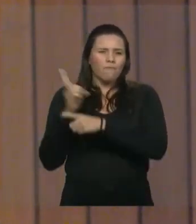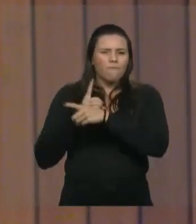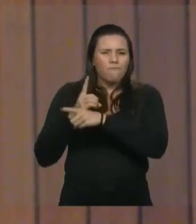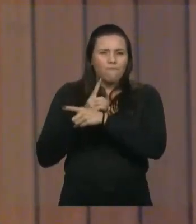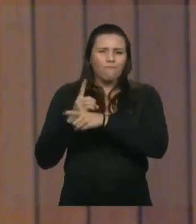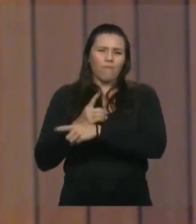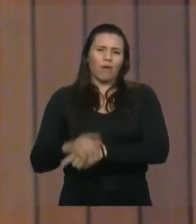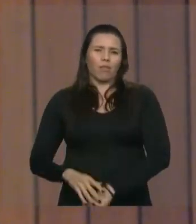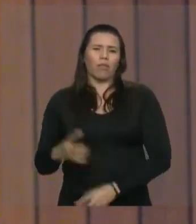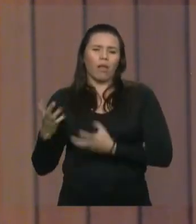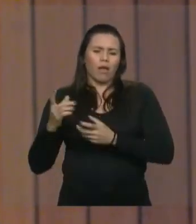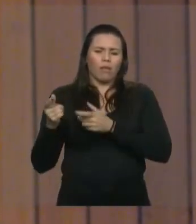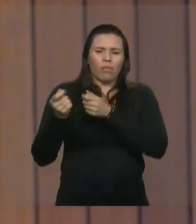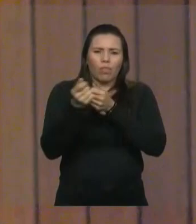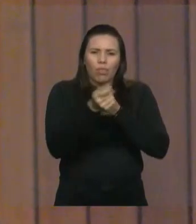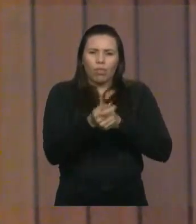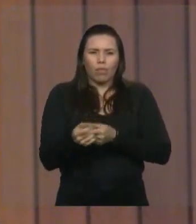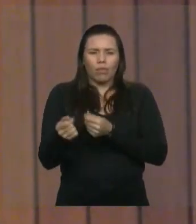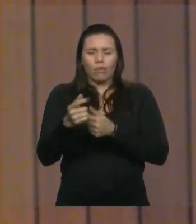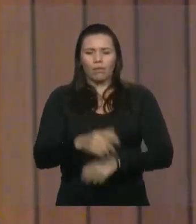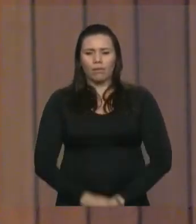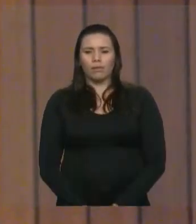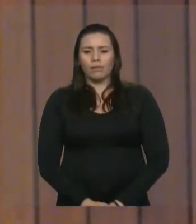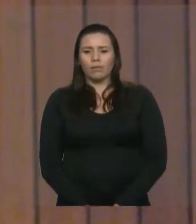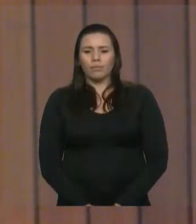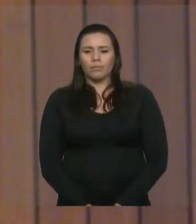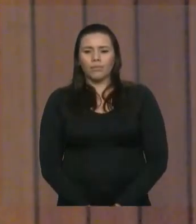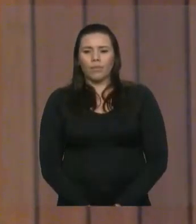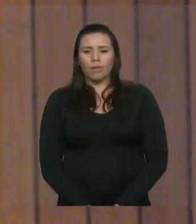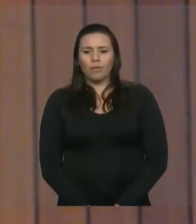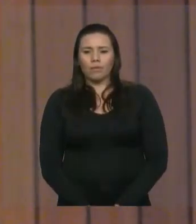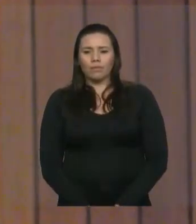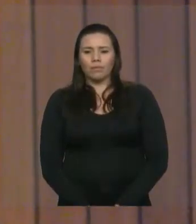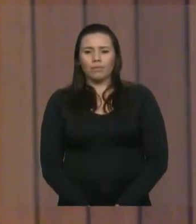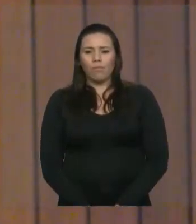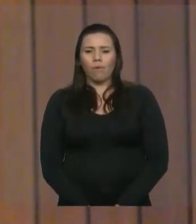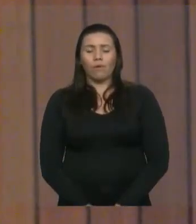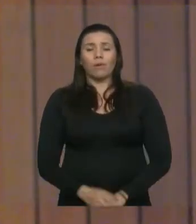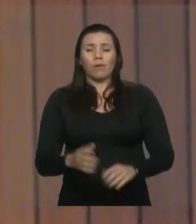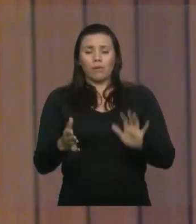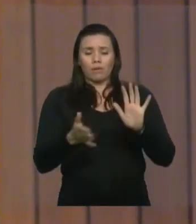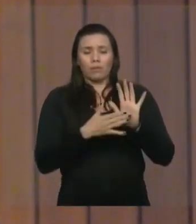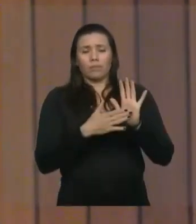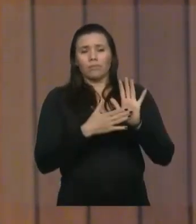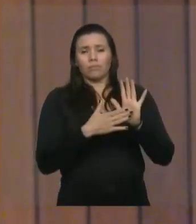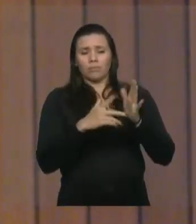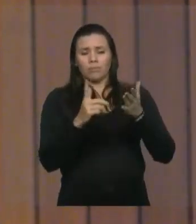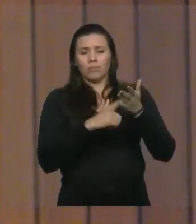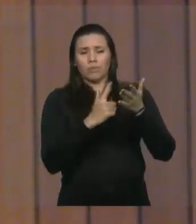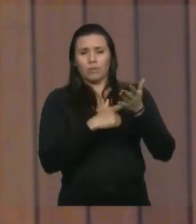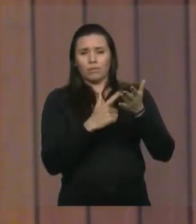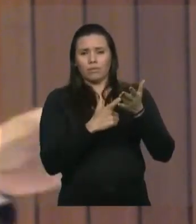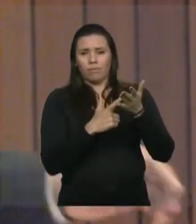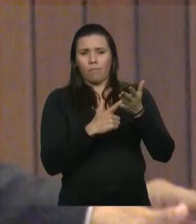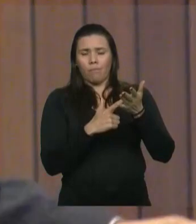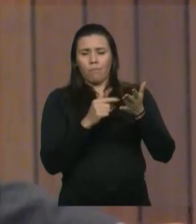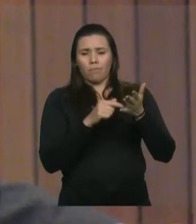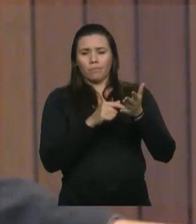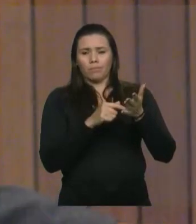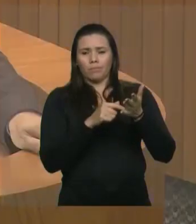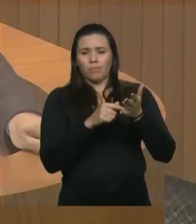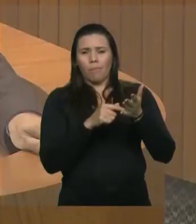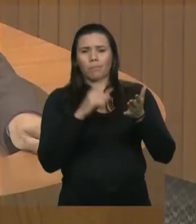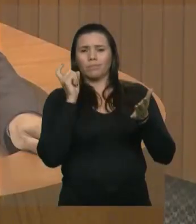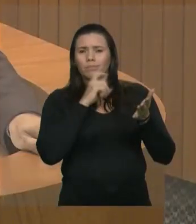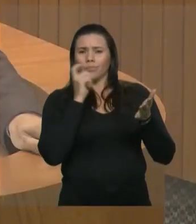Dino. Esse é o Maranhão que o Flávio Dino tenta vender para o Brasil. É o Maranhão da propaganda